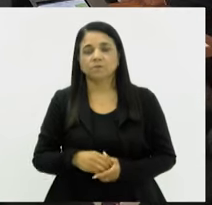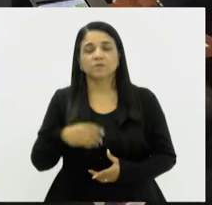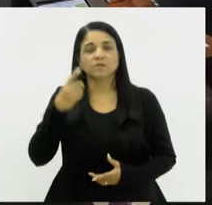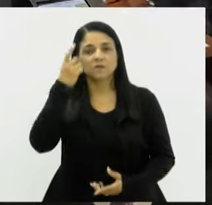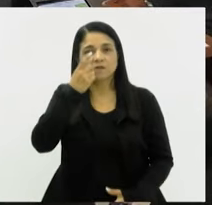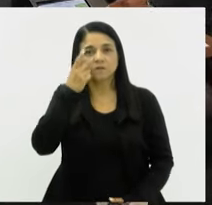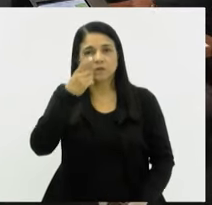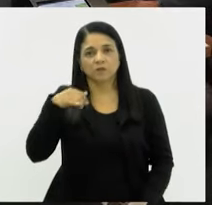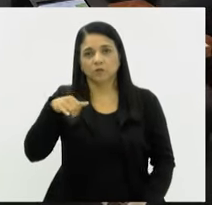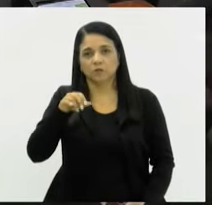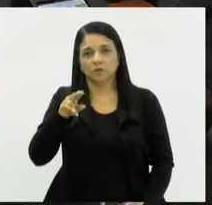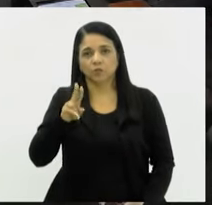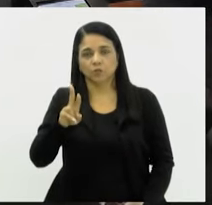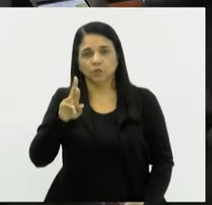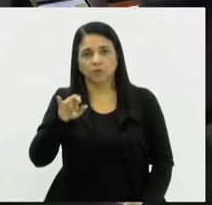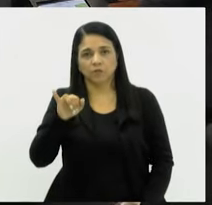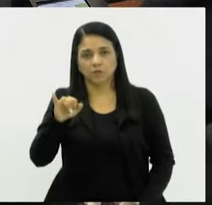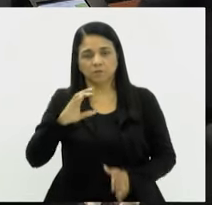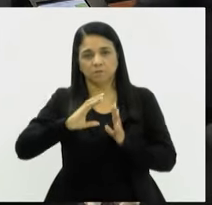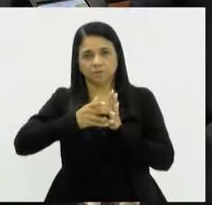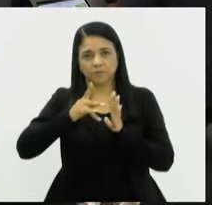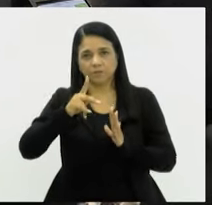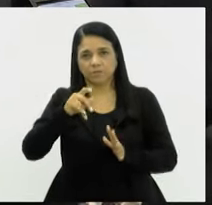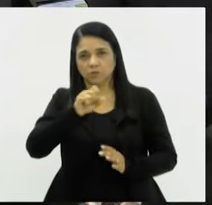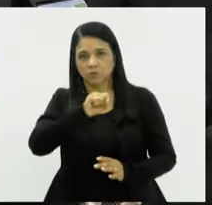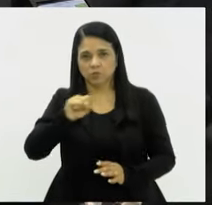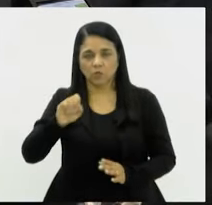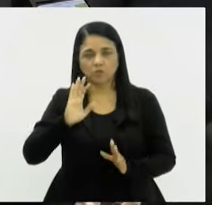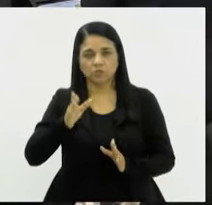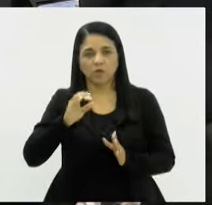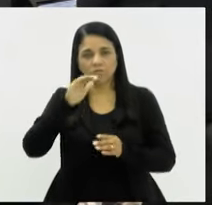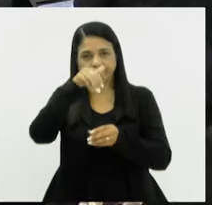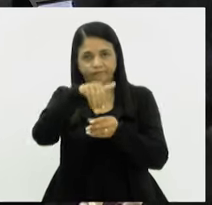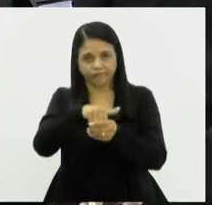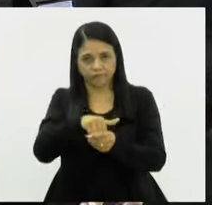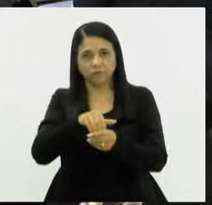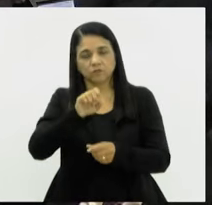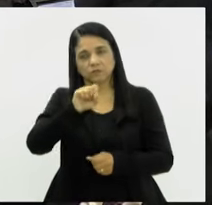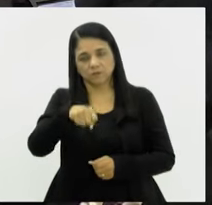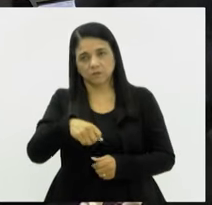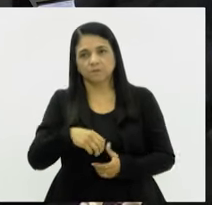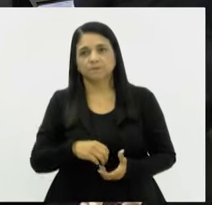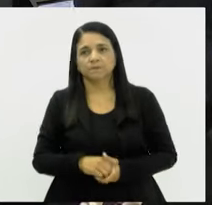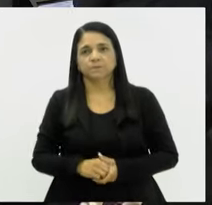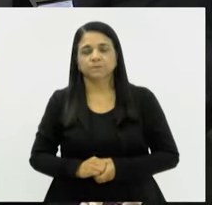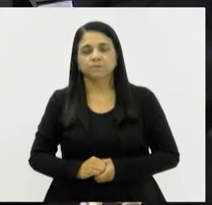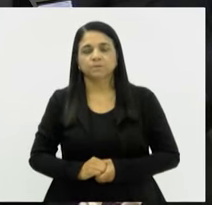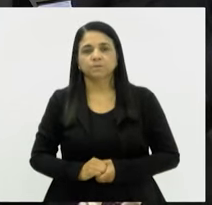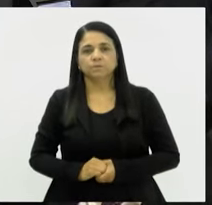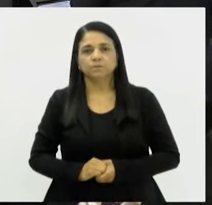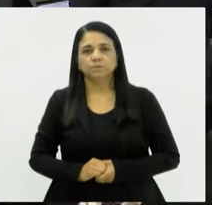Deputado Yuri, a bancada do PSOL também já votou. Sim.